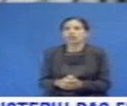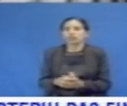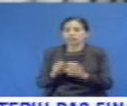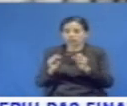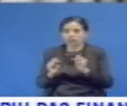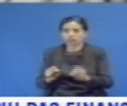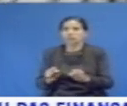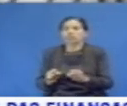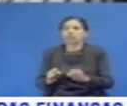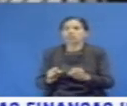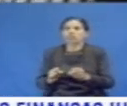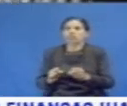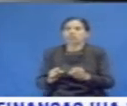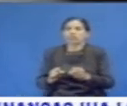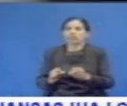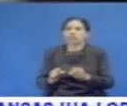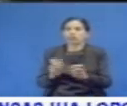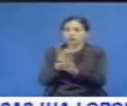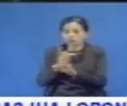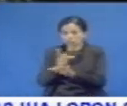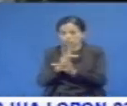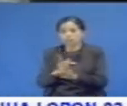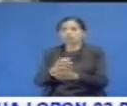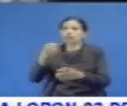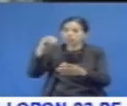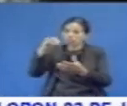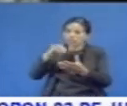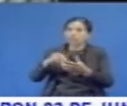estabilidade, Buga, Pudodomi,